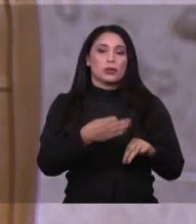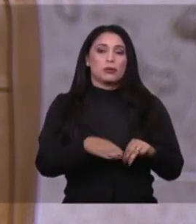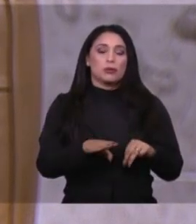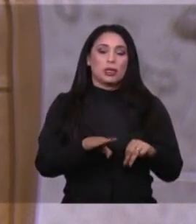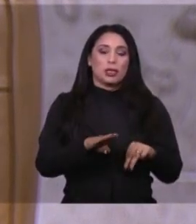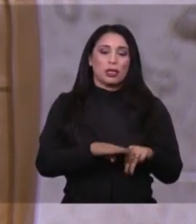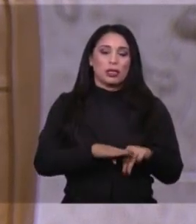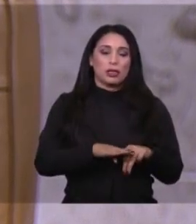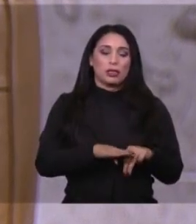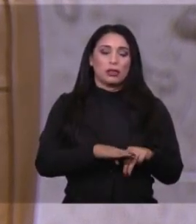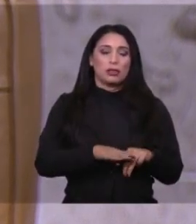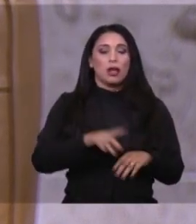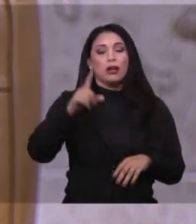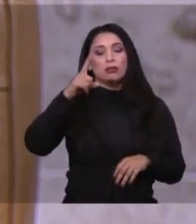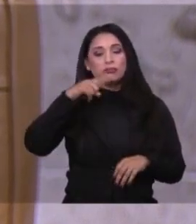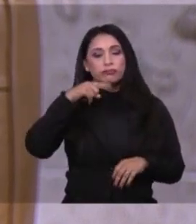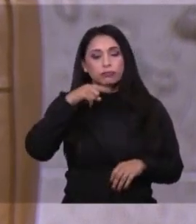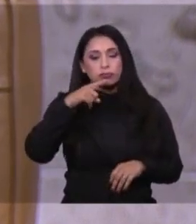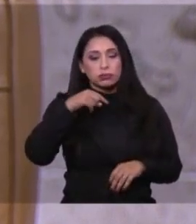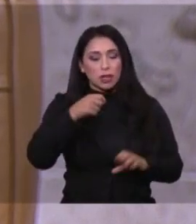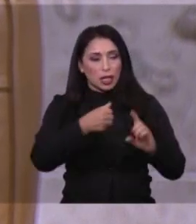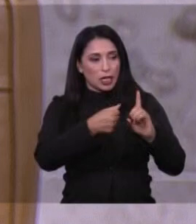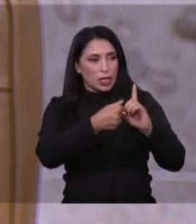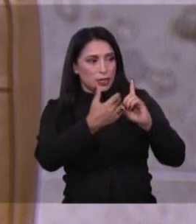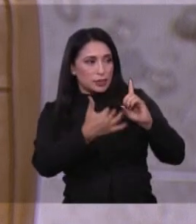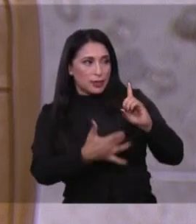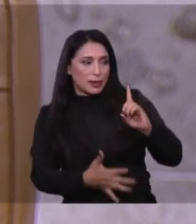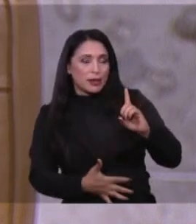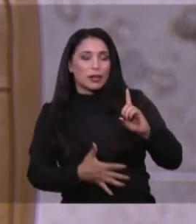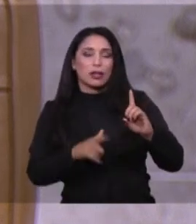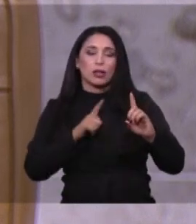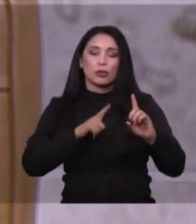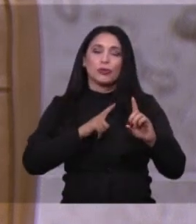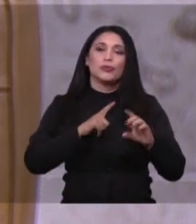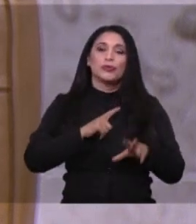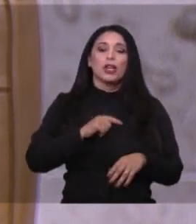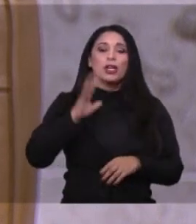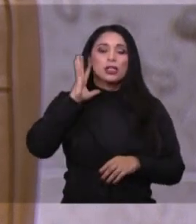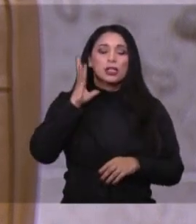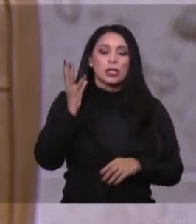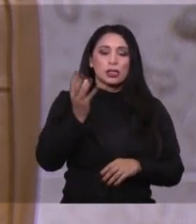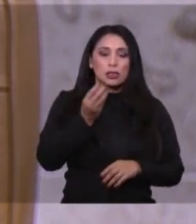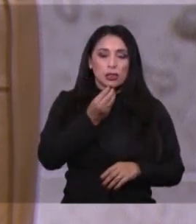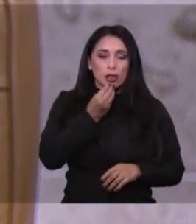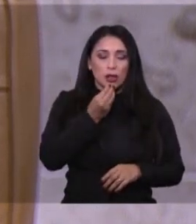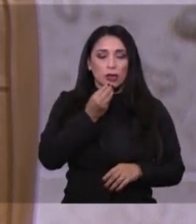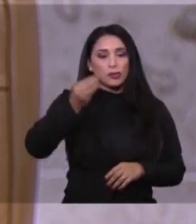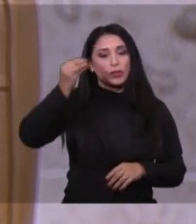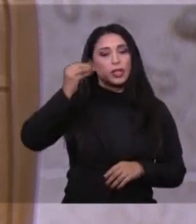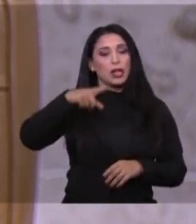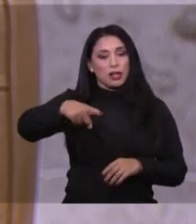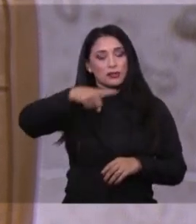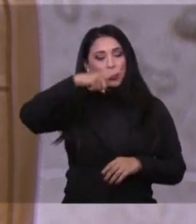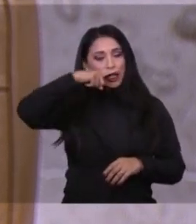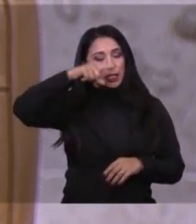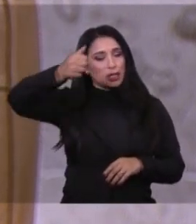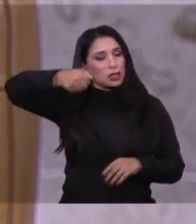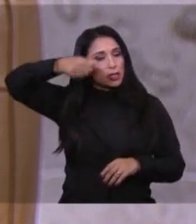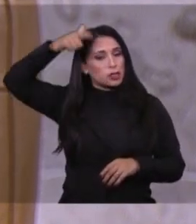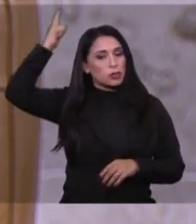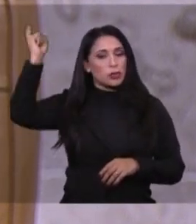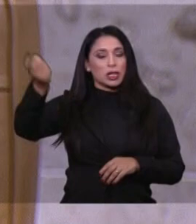ministros Gilmar Mendes, decano, né, desta corte, Dias Toffoli, Edson Fachin, Alexandre de Moraes,